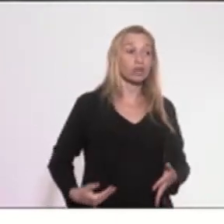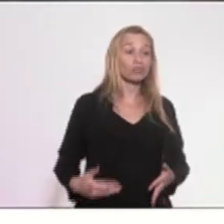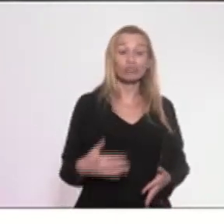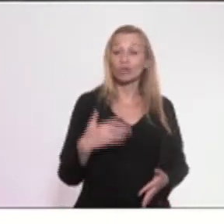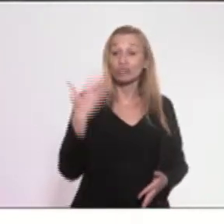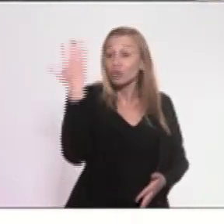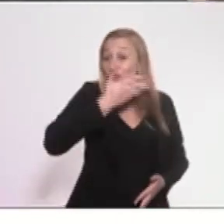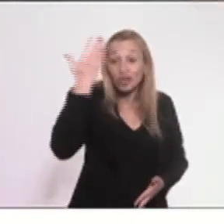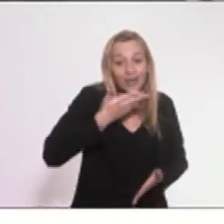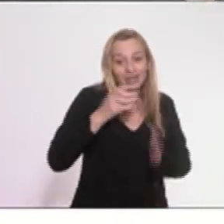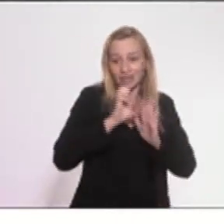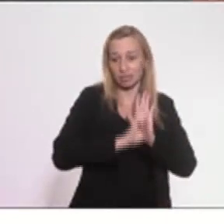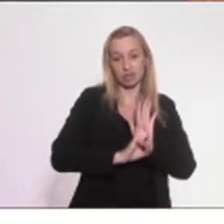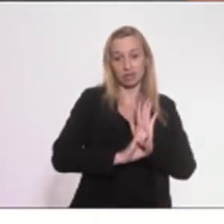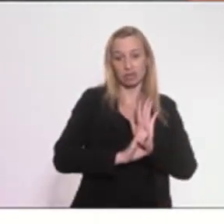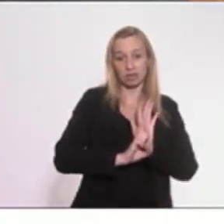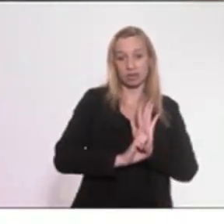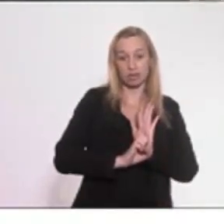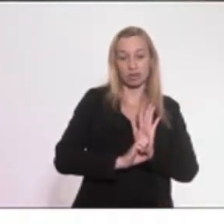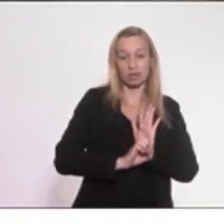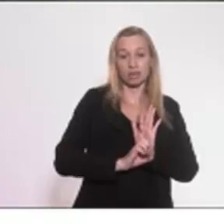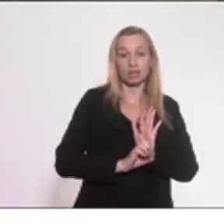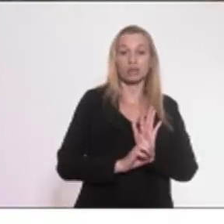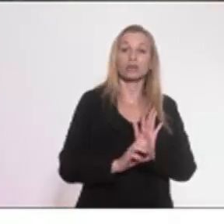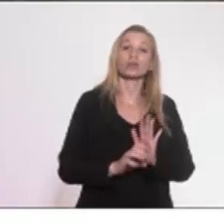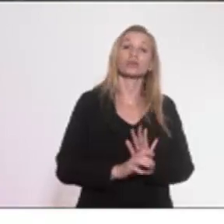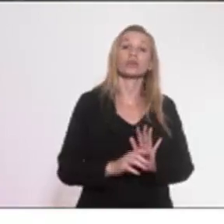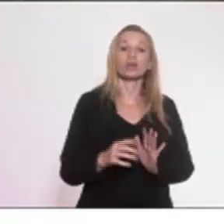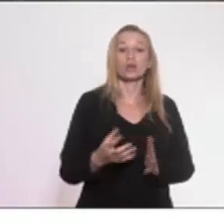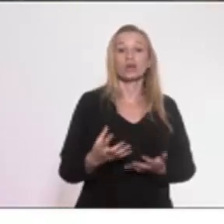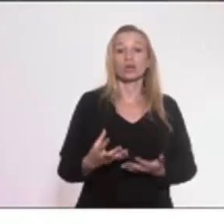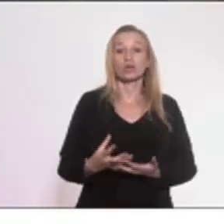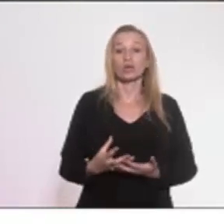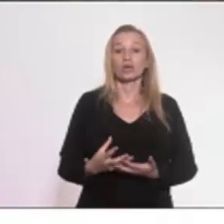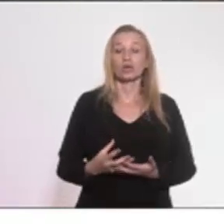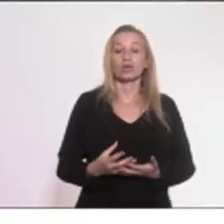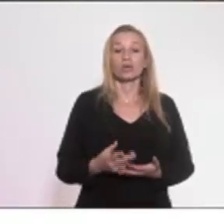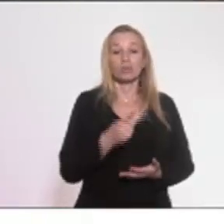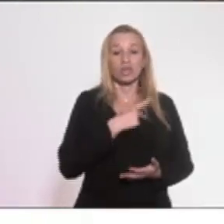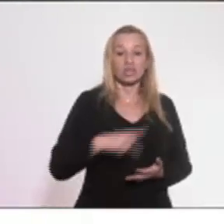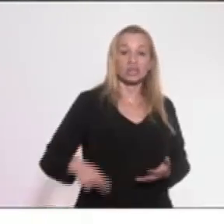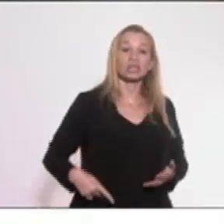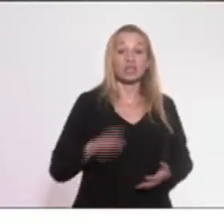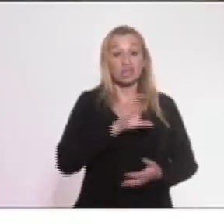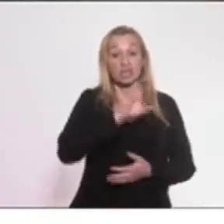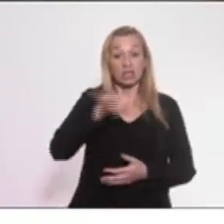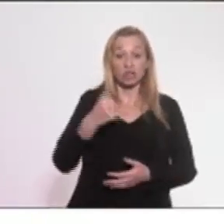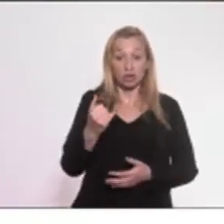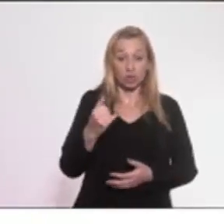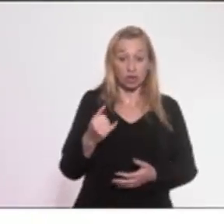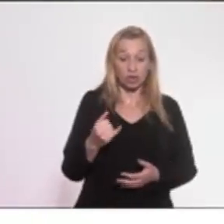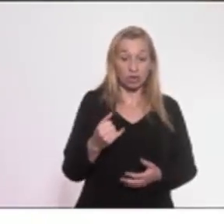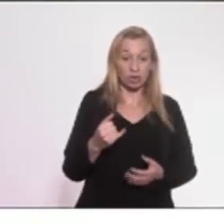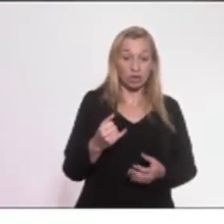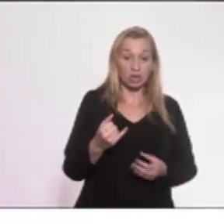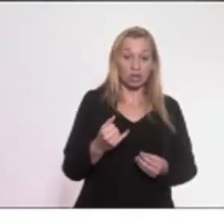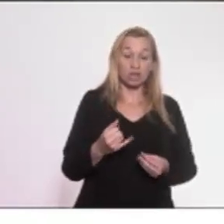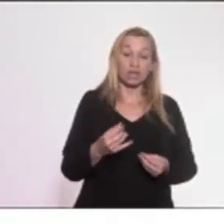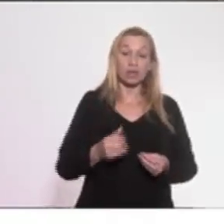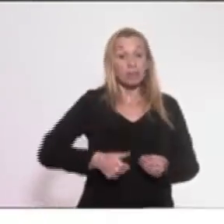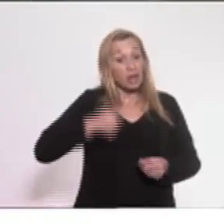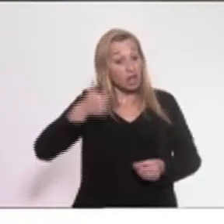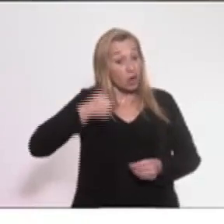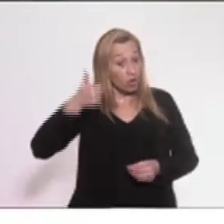emendas. E ao acolher como presidente da CCJ um meritoso projeto que a priori eu daria